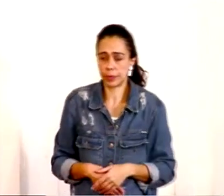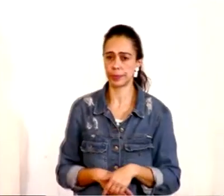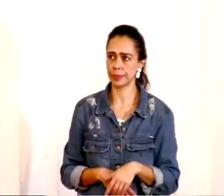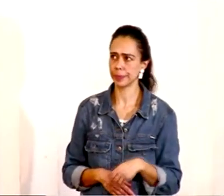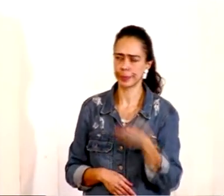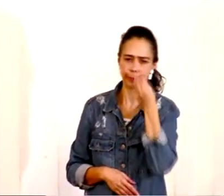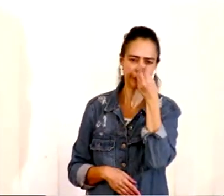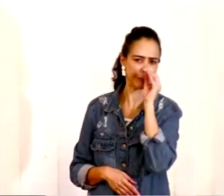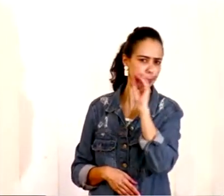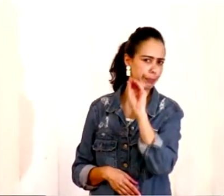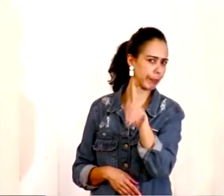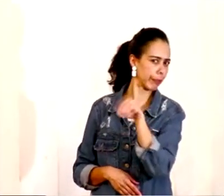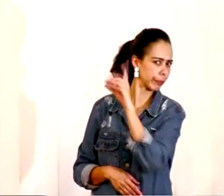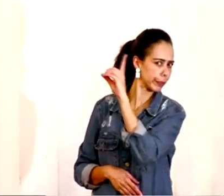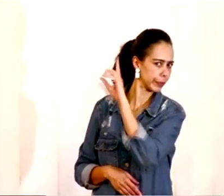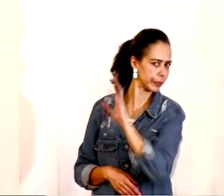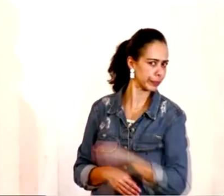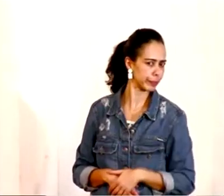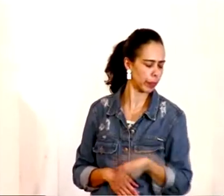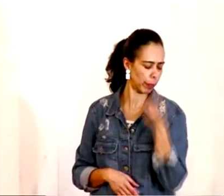mero vapor, como Abel,